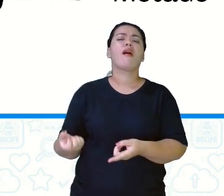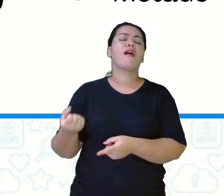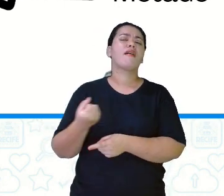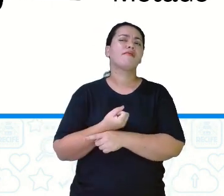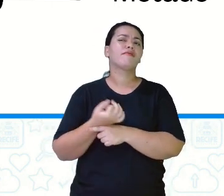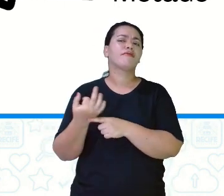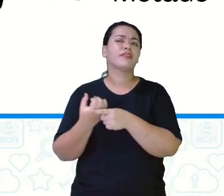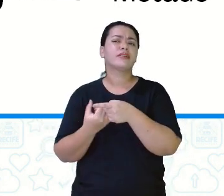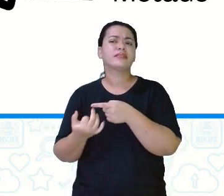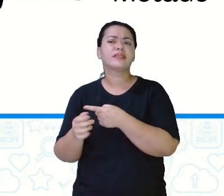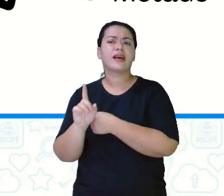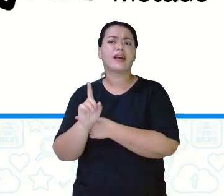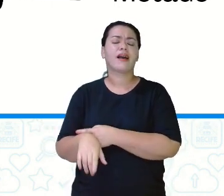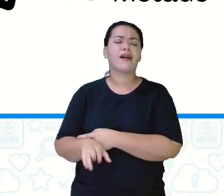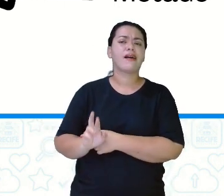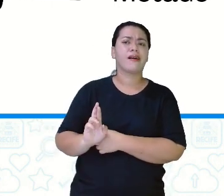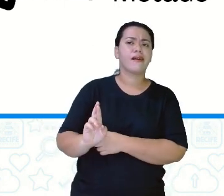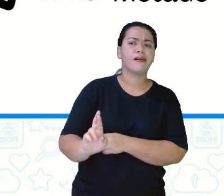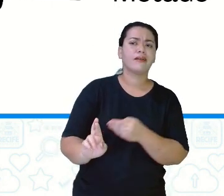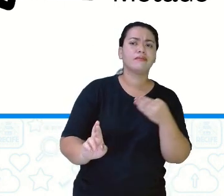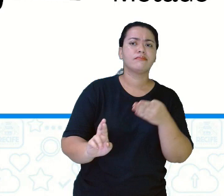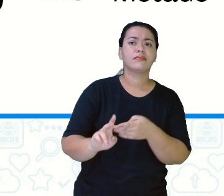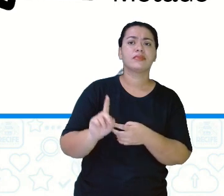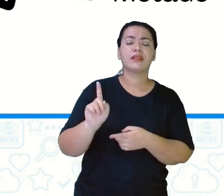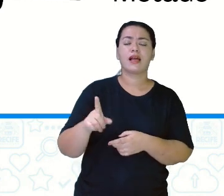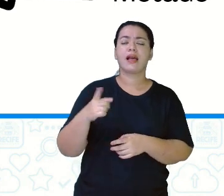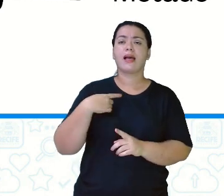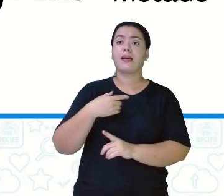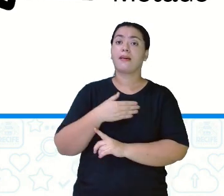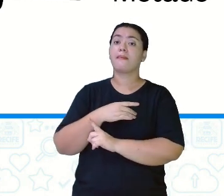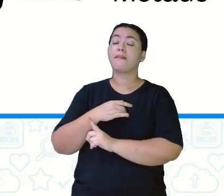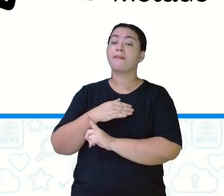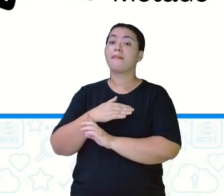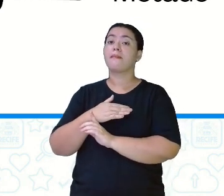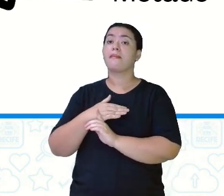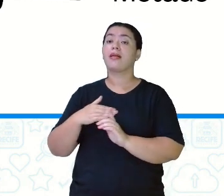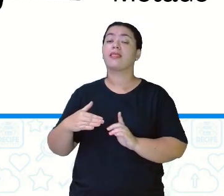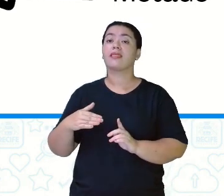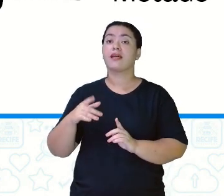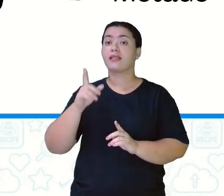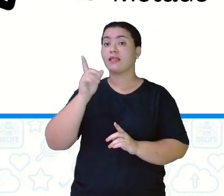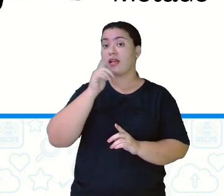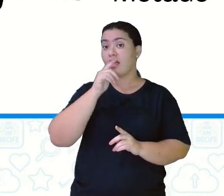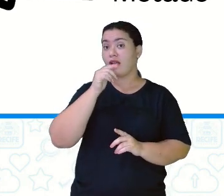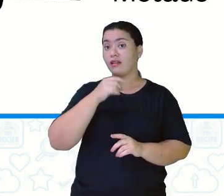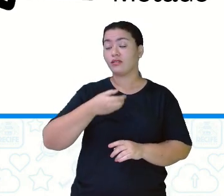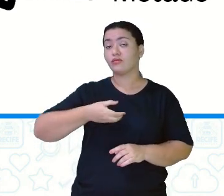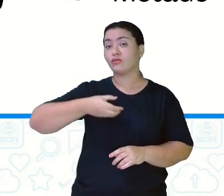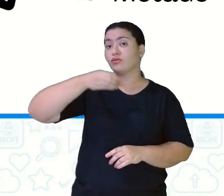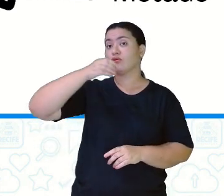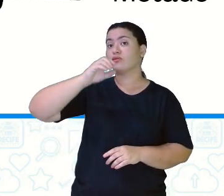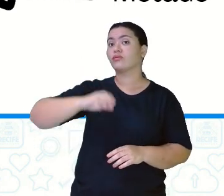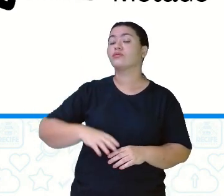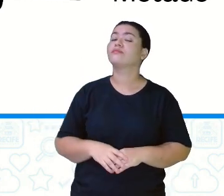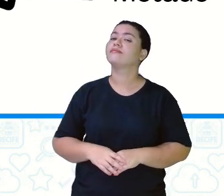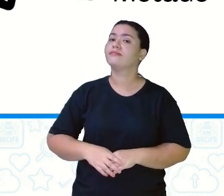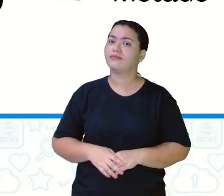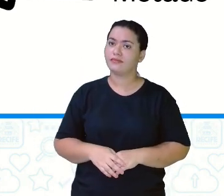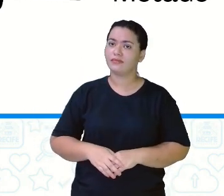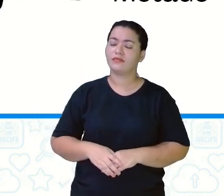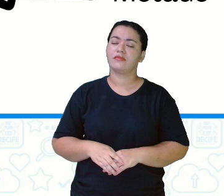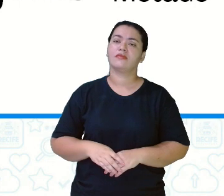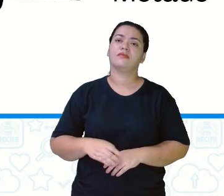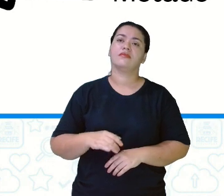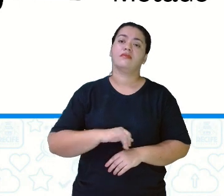vai representar a metade da água que ela tomou no copo? Será? Eu coloco já